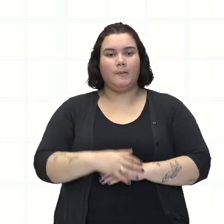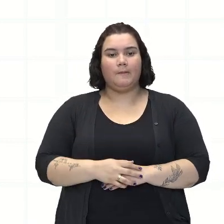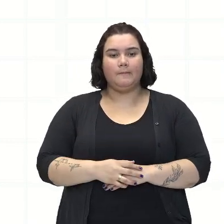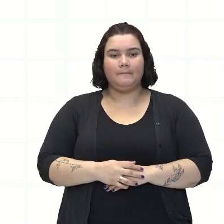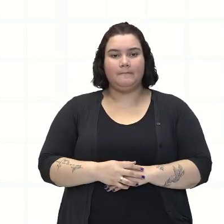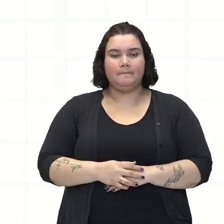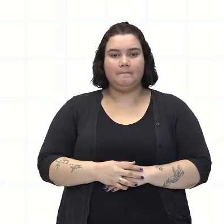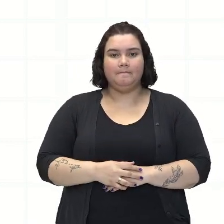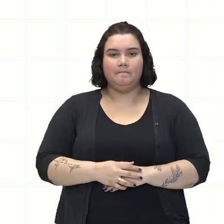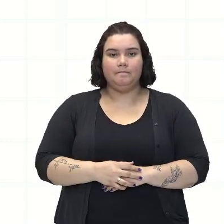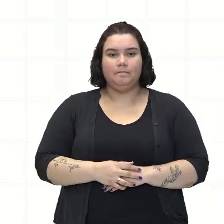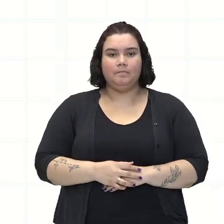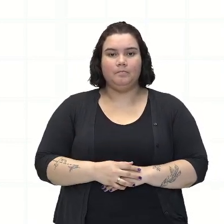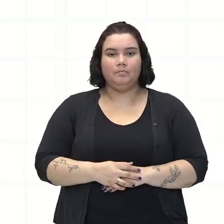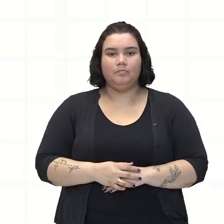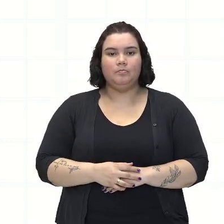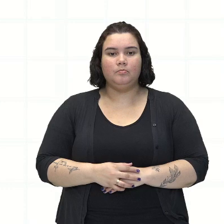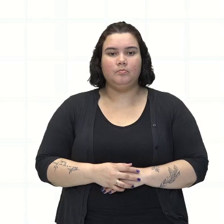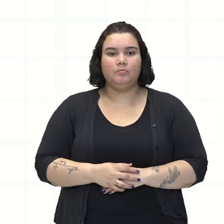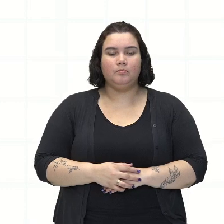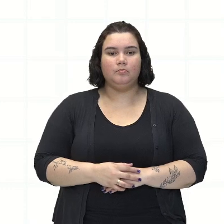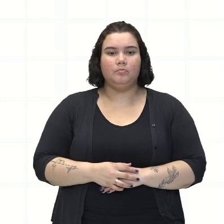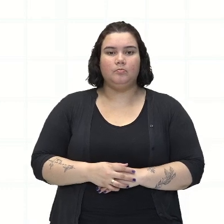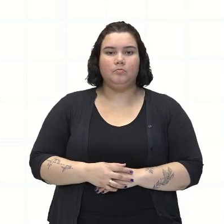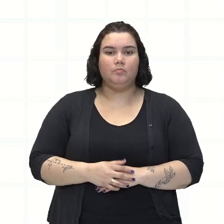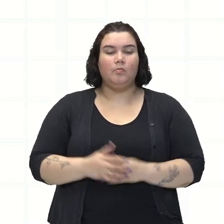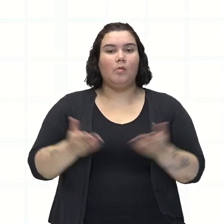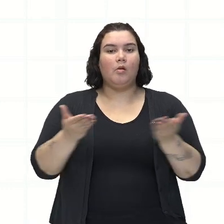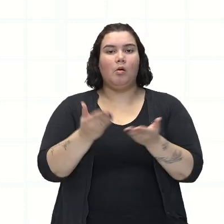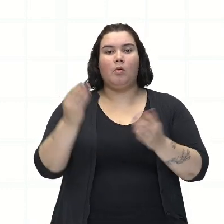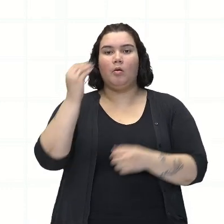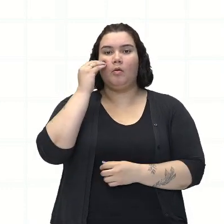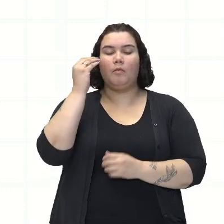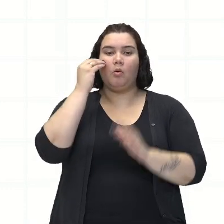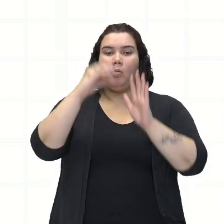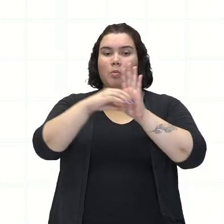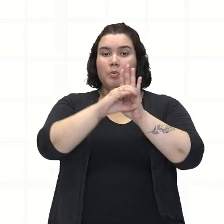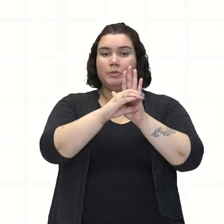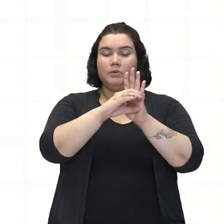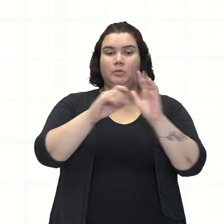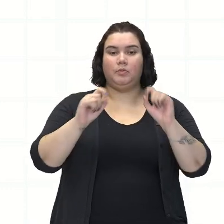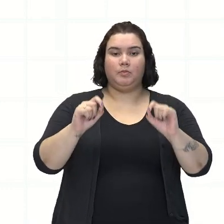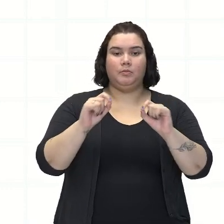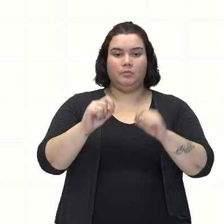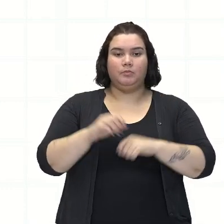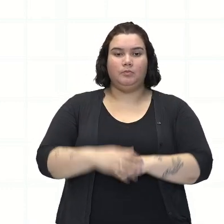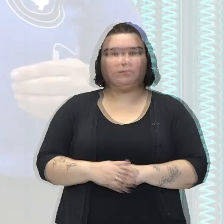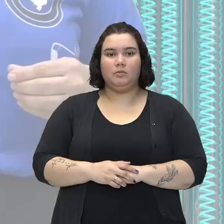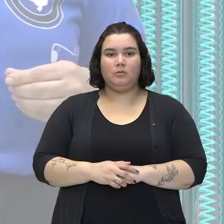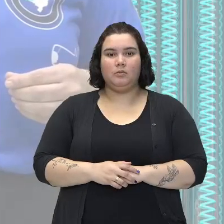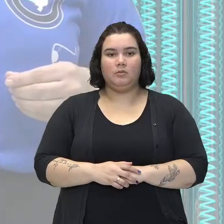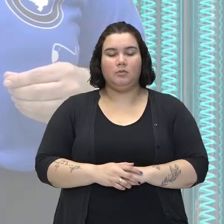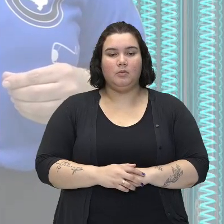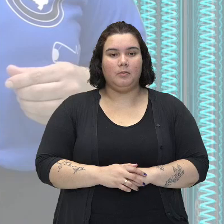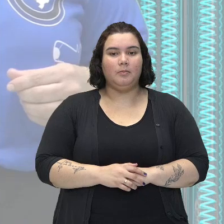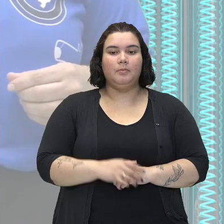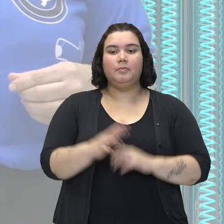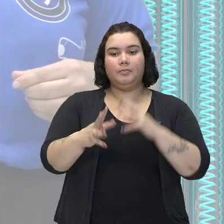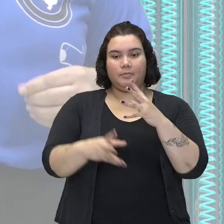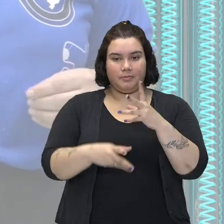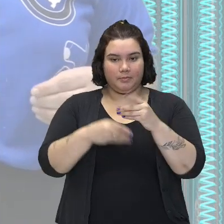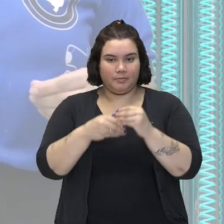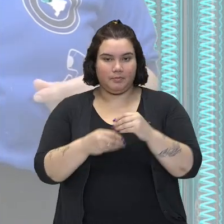conhecer conceito de complemento verbal. Complemento